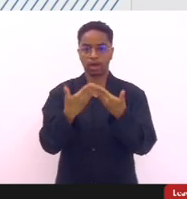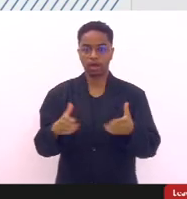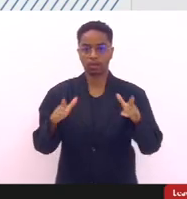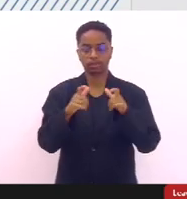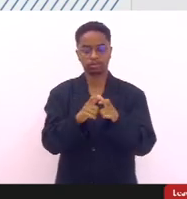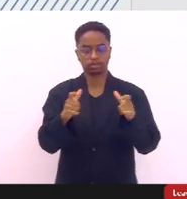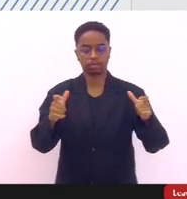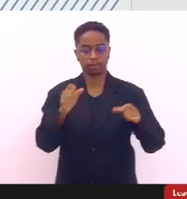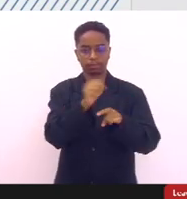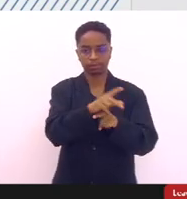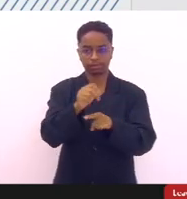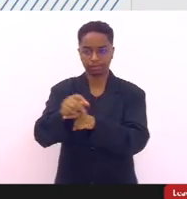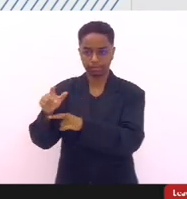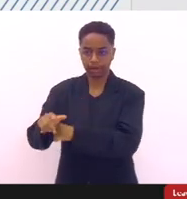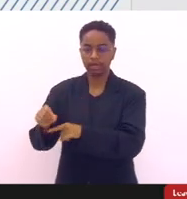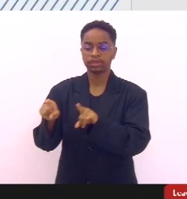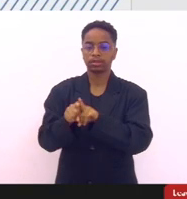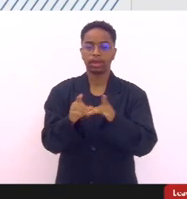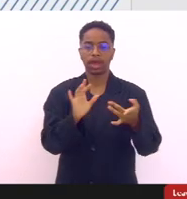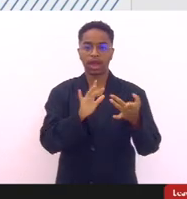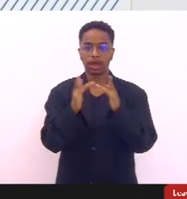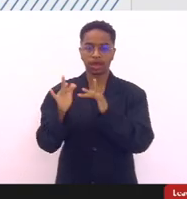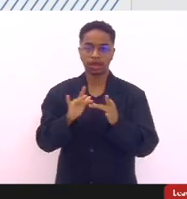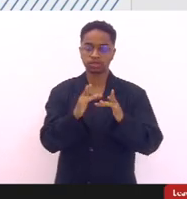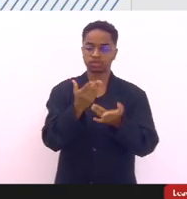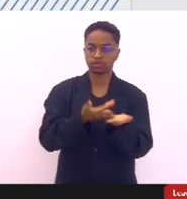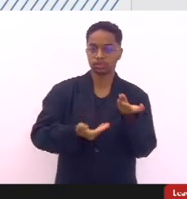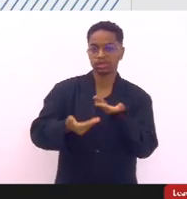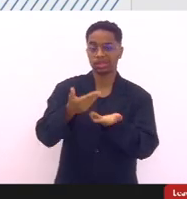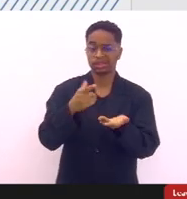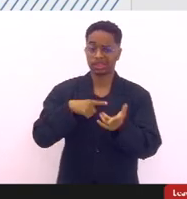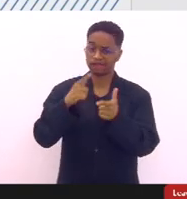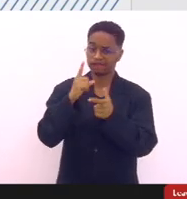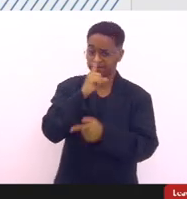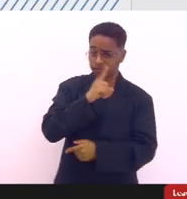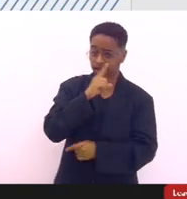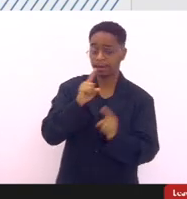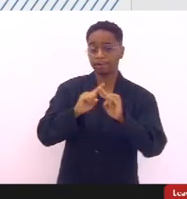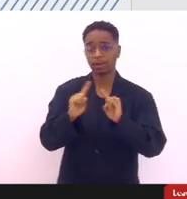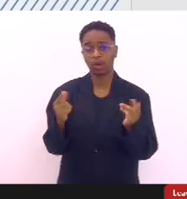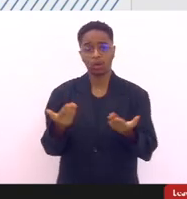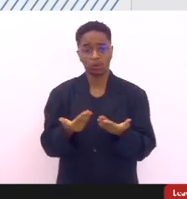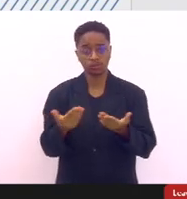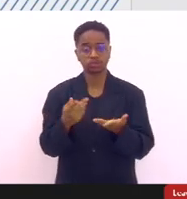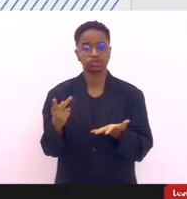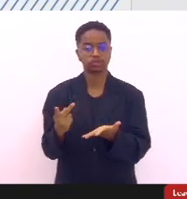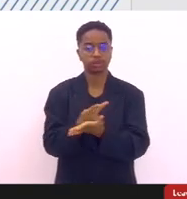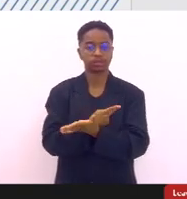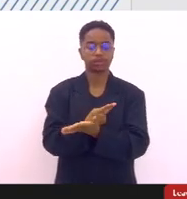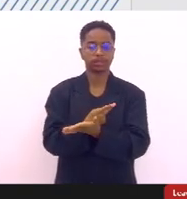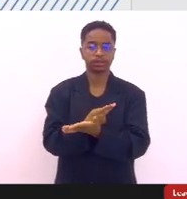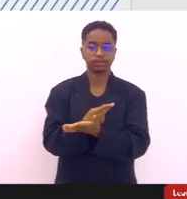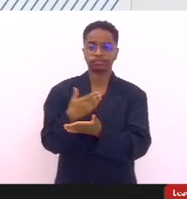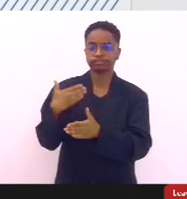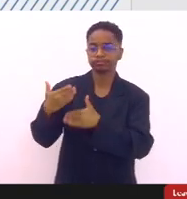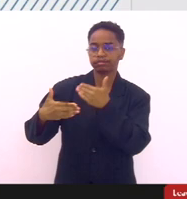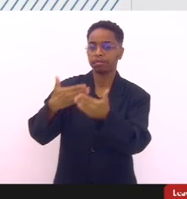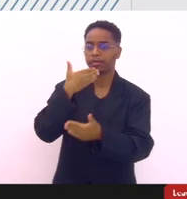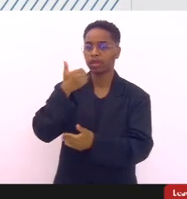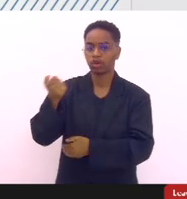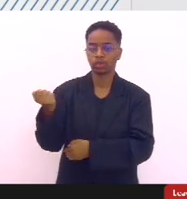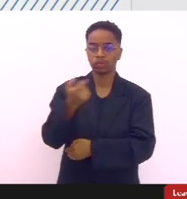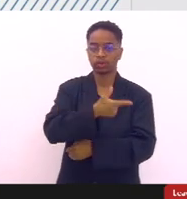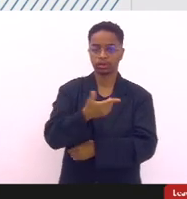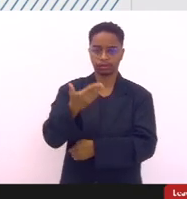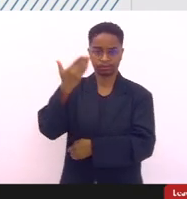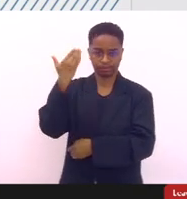desafio alcançado, articulação intersetorial, mesmo com problemas, ela hoje acontece de uma maneira mais favorável do que no